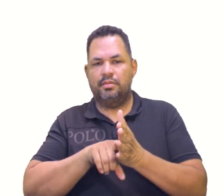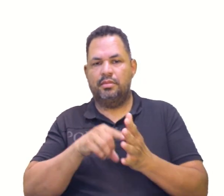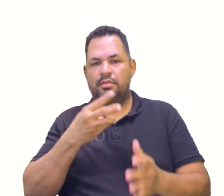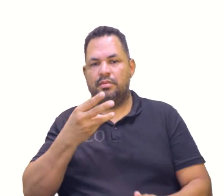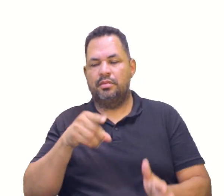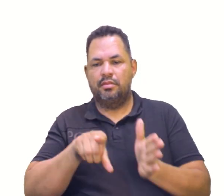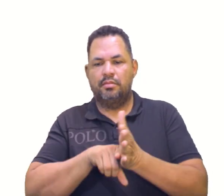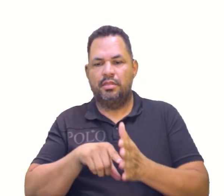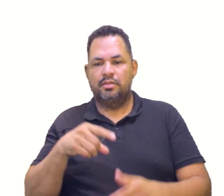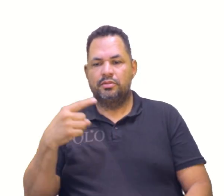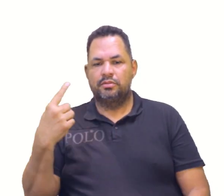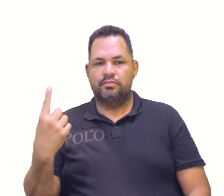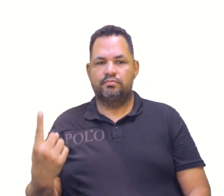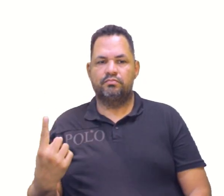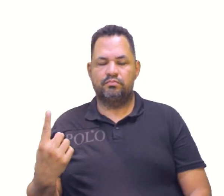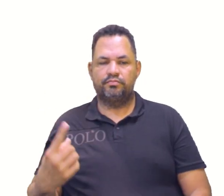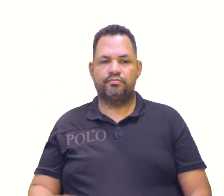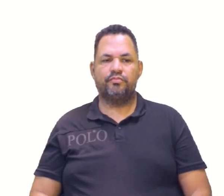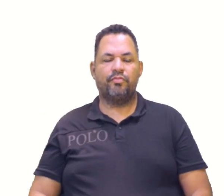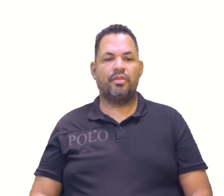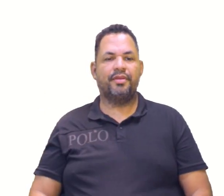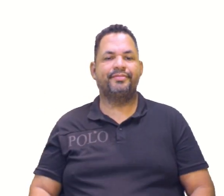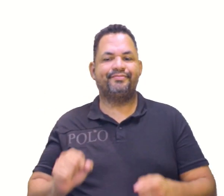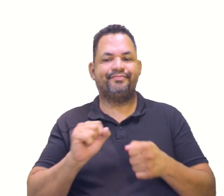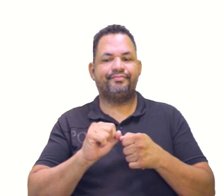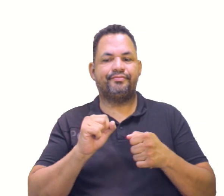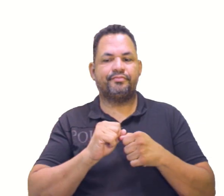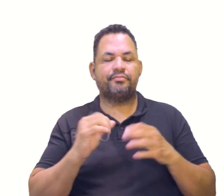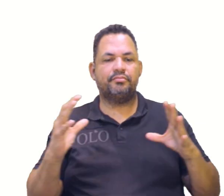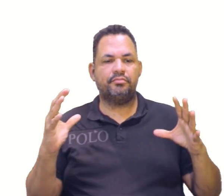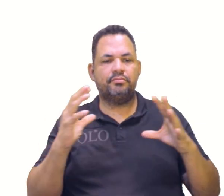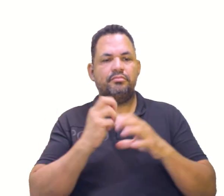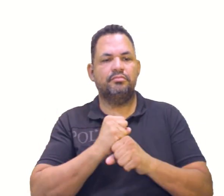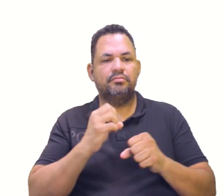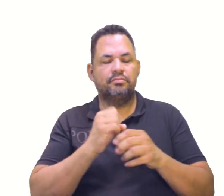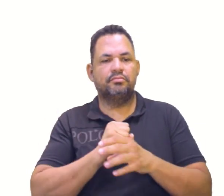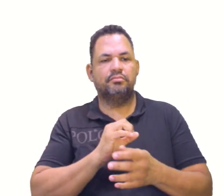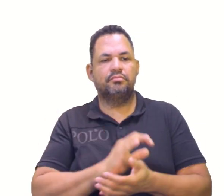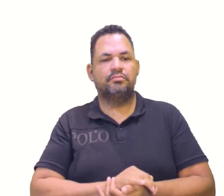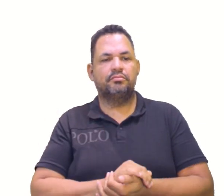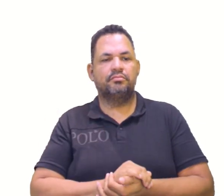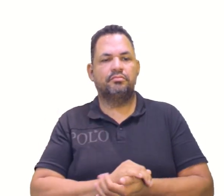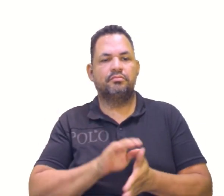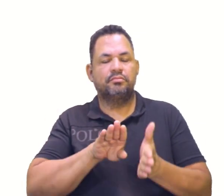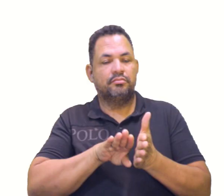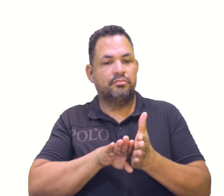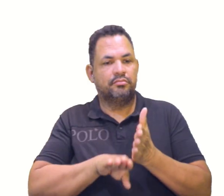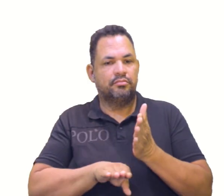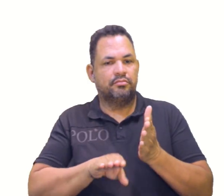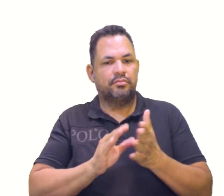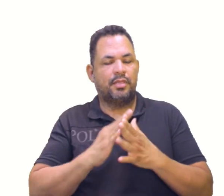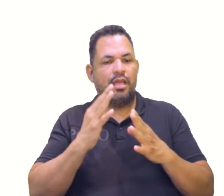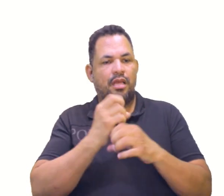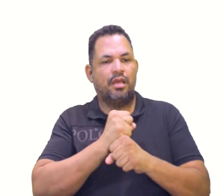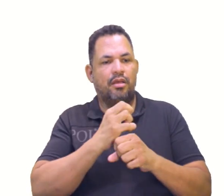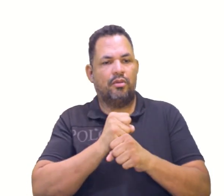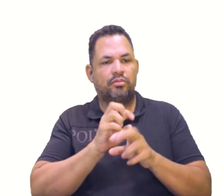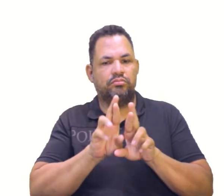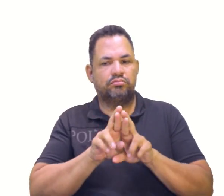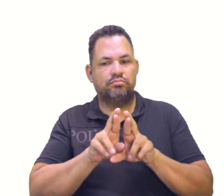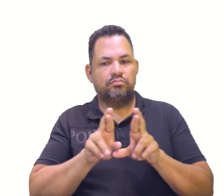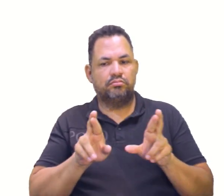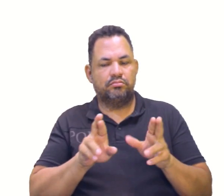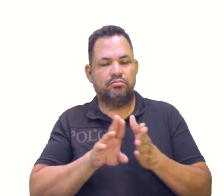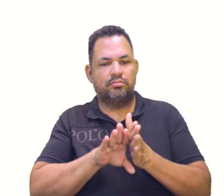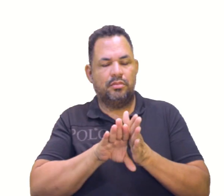e menos 1. Então, vamos lá. O coeficiente linear vai ser a diferença entre as coordenadas, né?